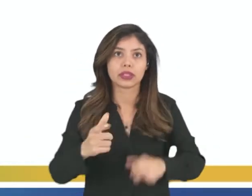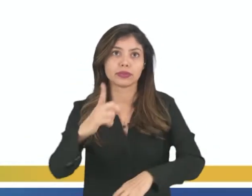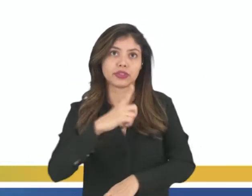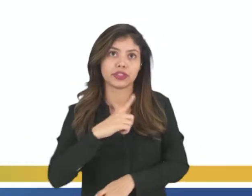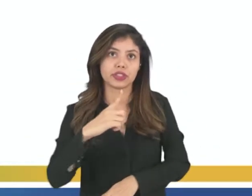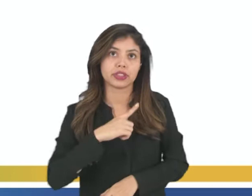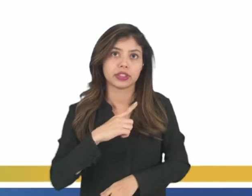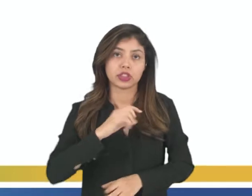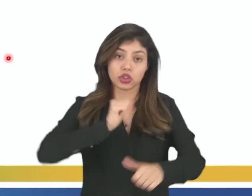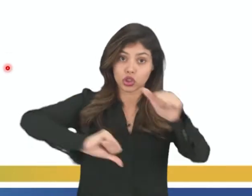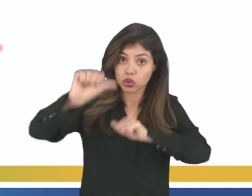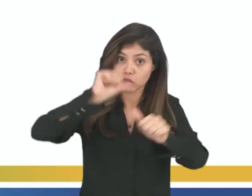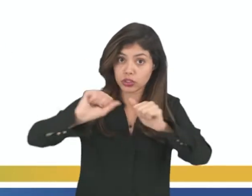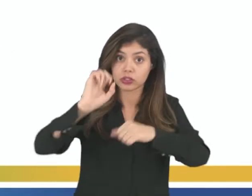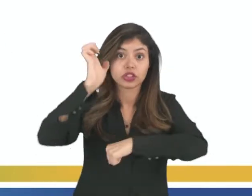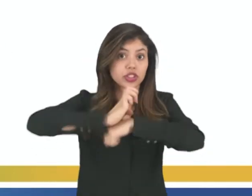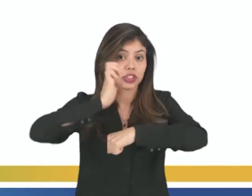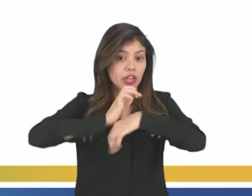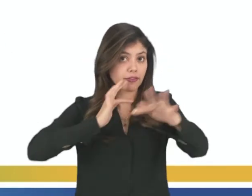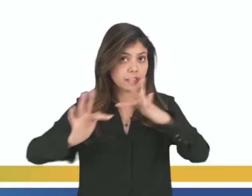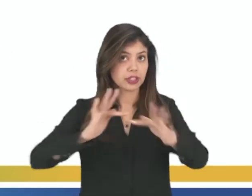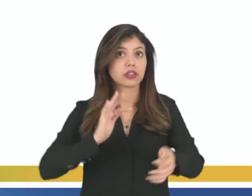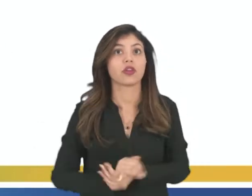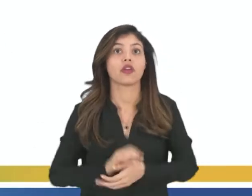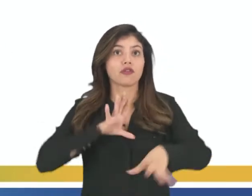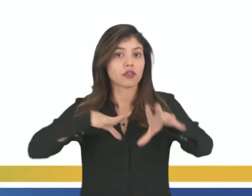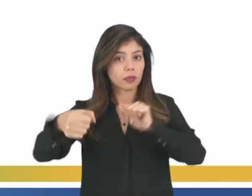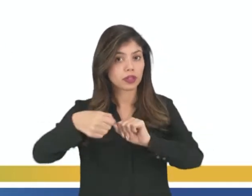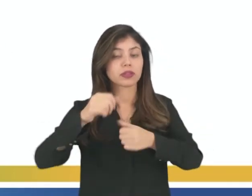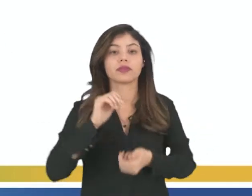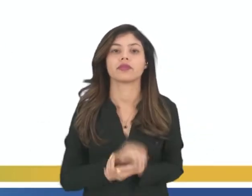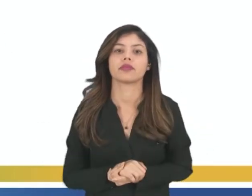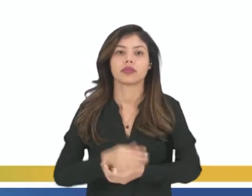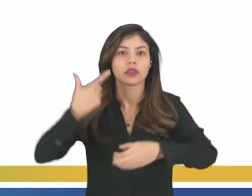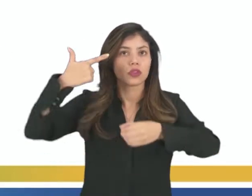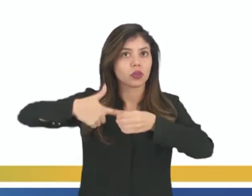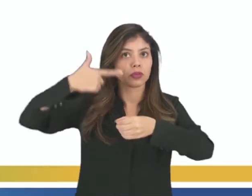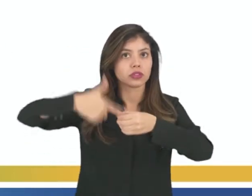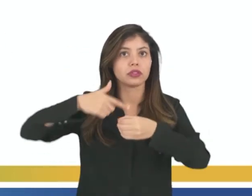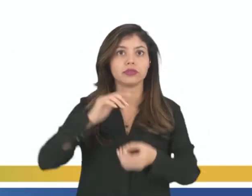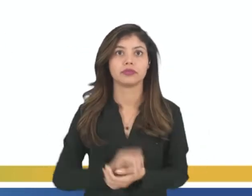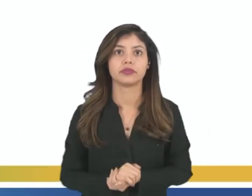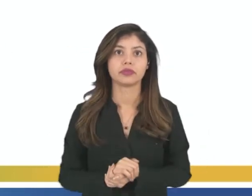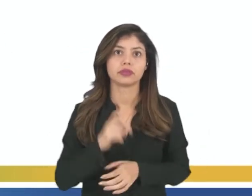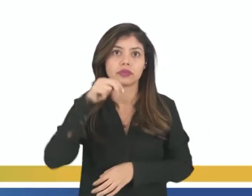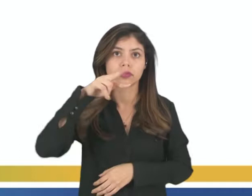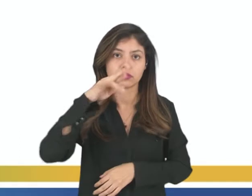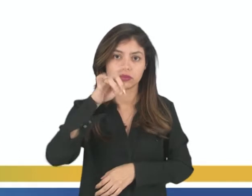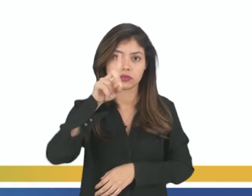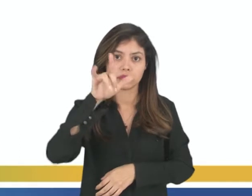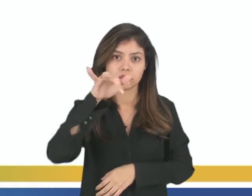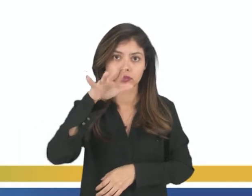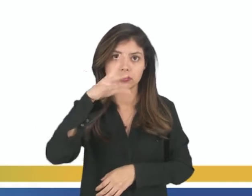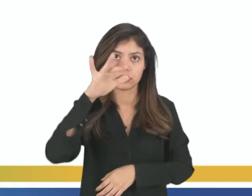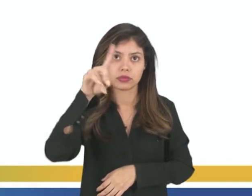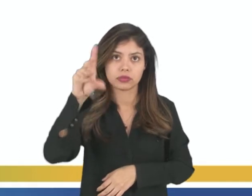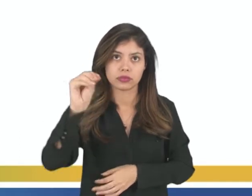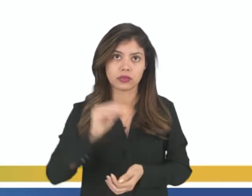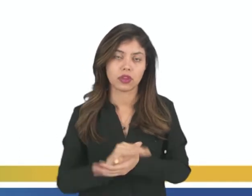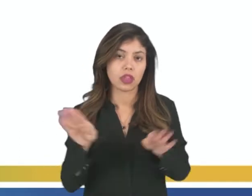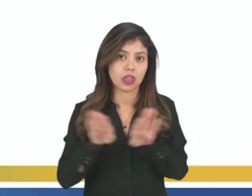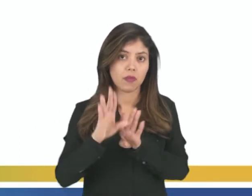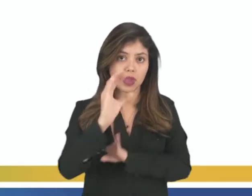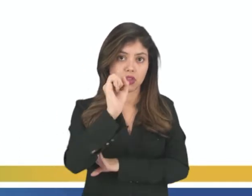de mudança de estado físico, uma entalpia de formação, uma entalpia de combustão, entalpia de neutralização e entalpia